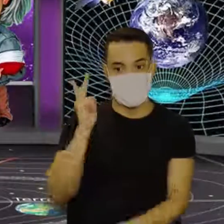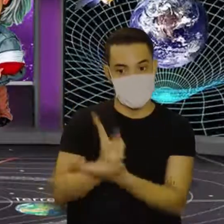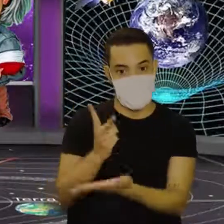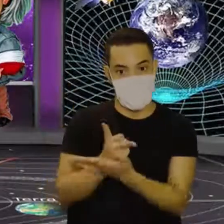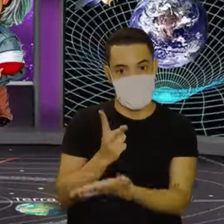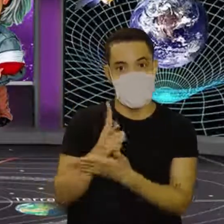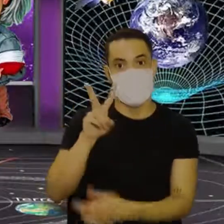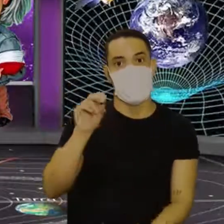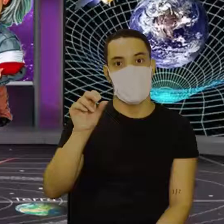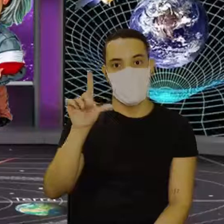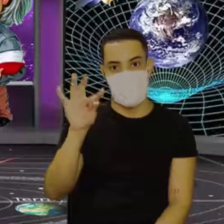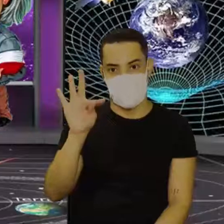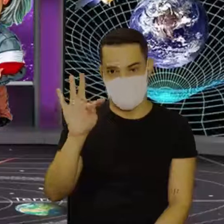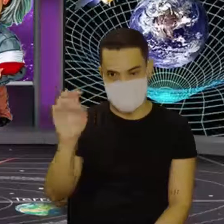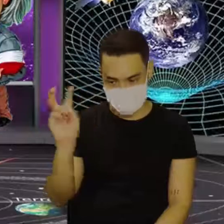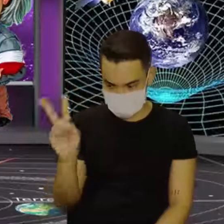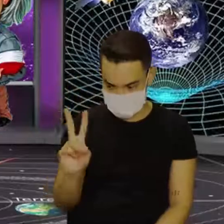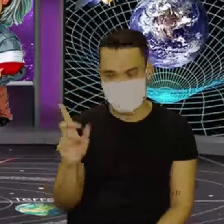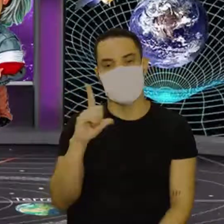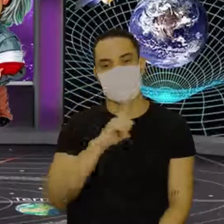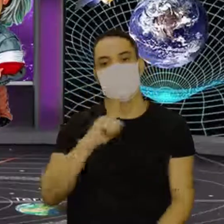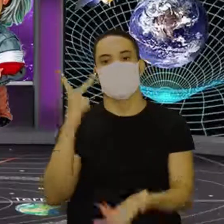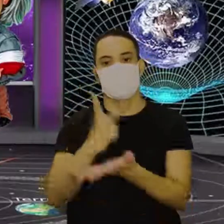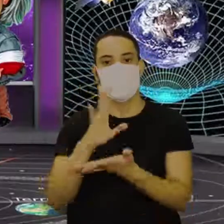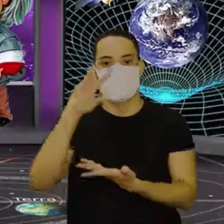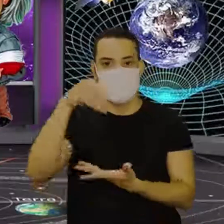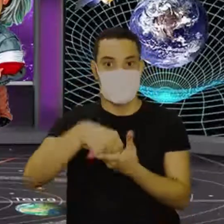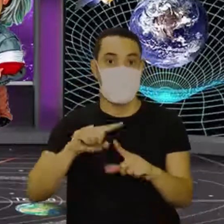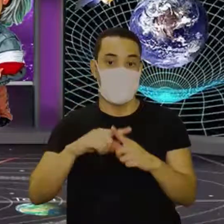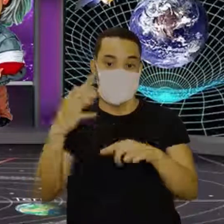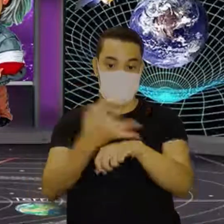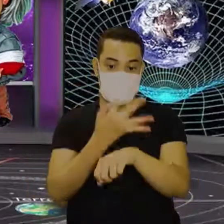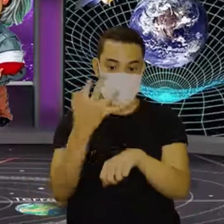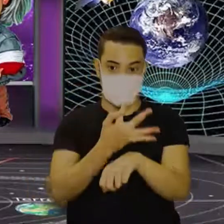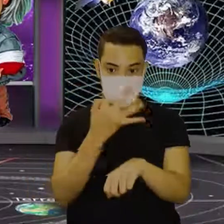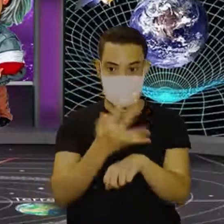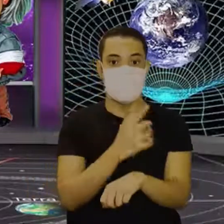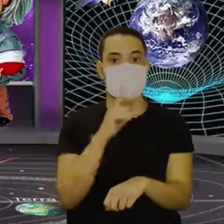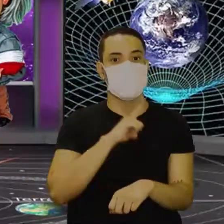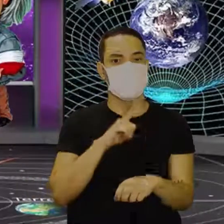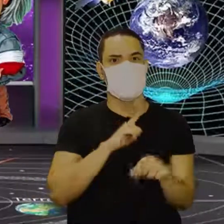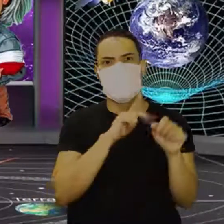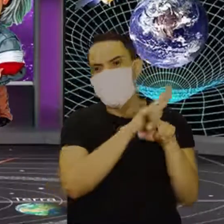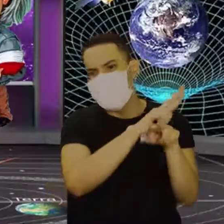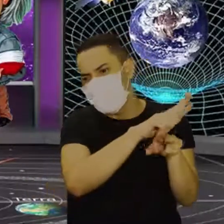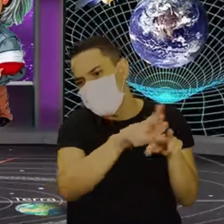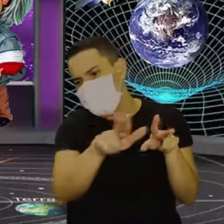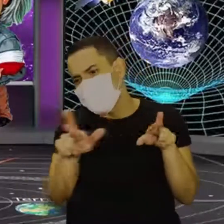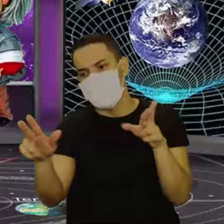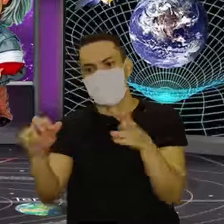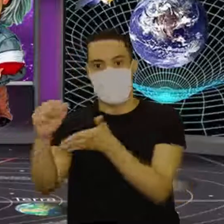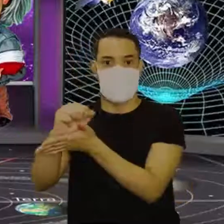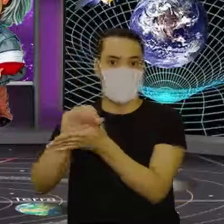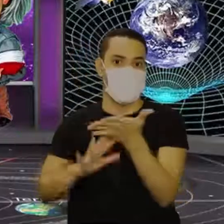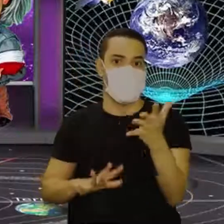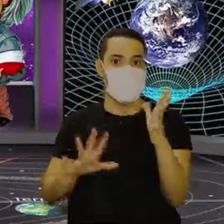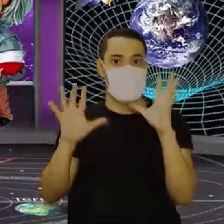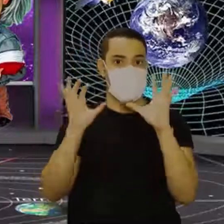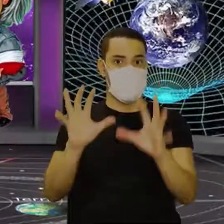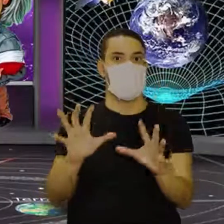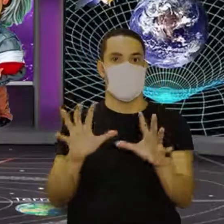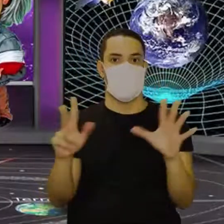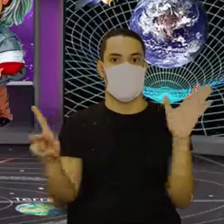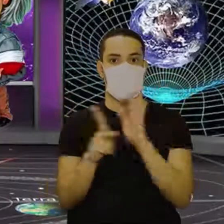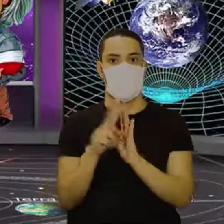sucessivamente. Mas a partir do momento que você acha a resistência, essa resistência vai valer para todos os exercícios que você fizer daquele